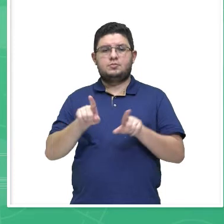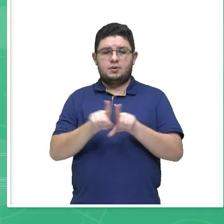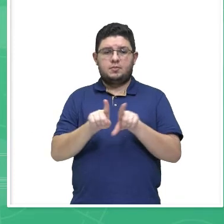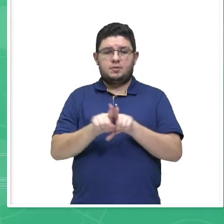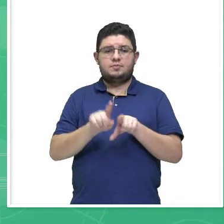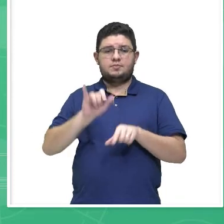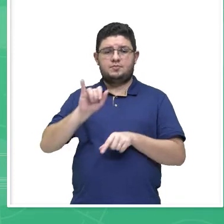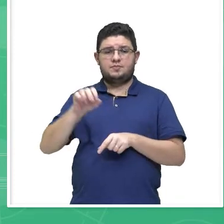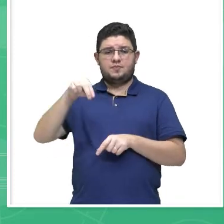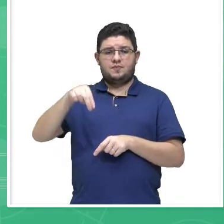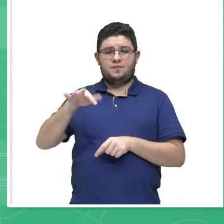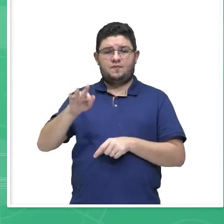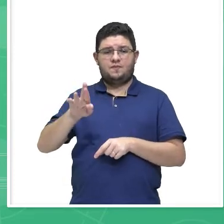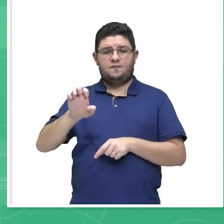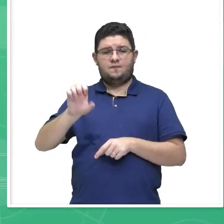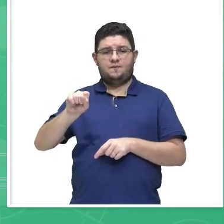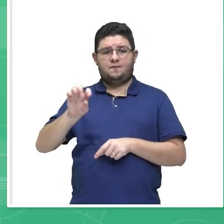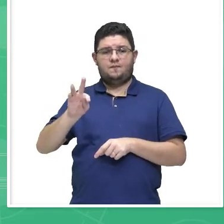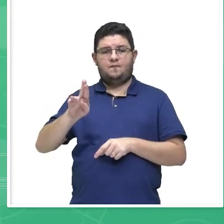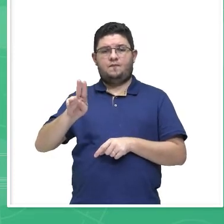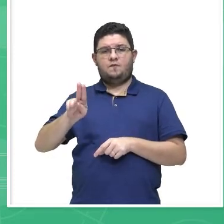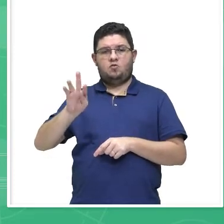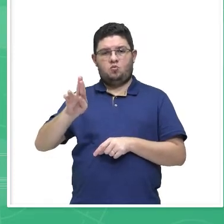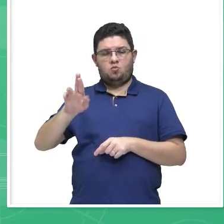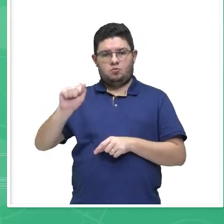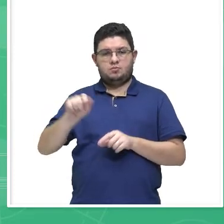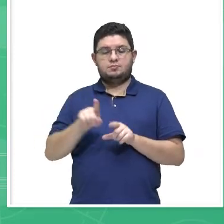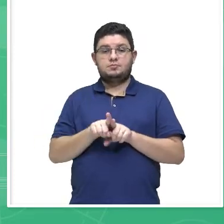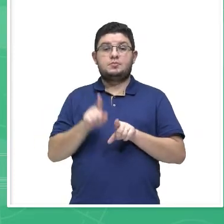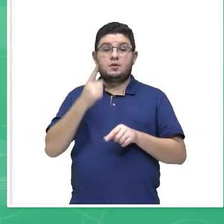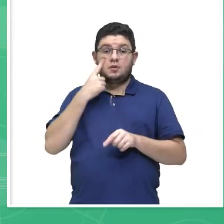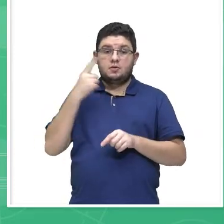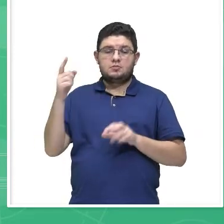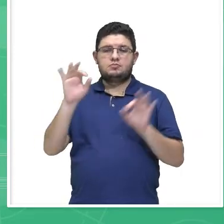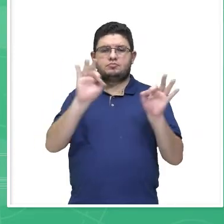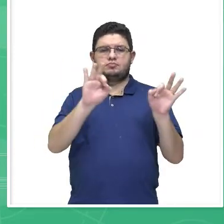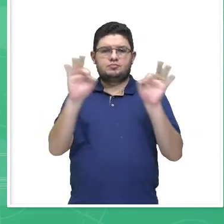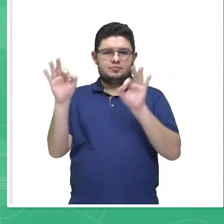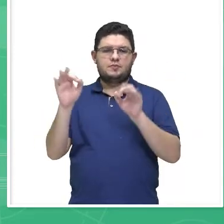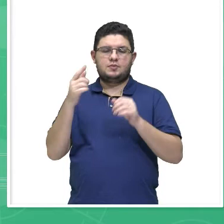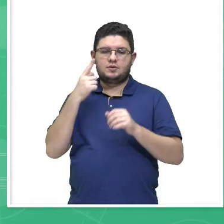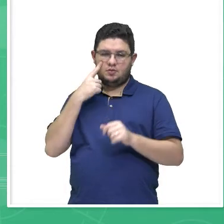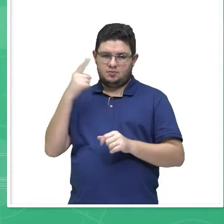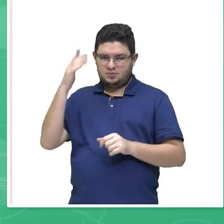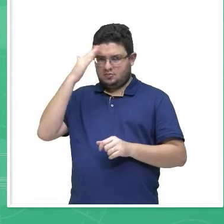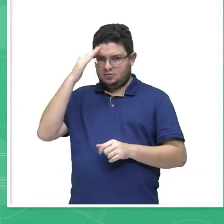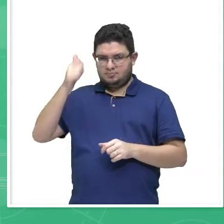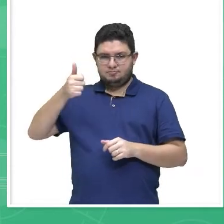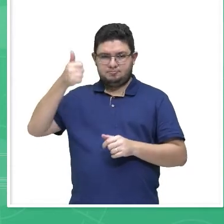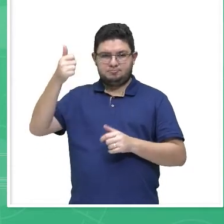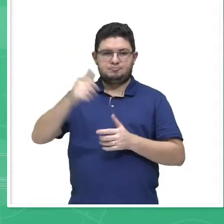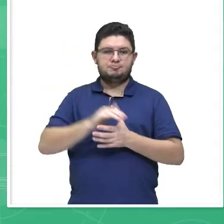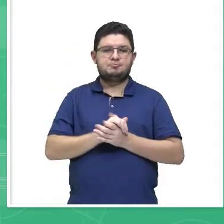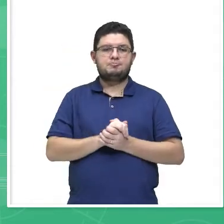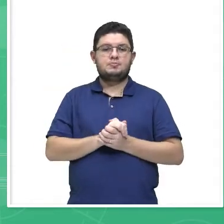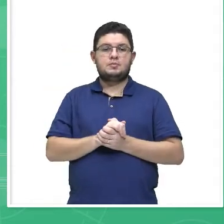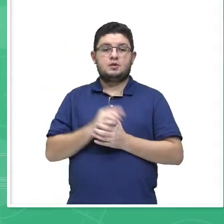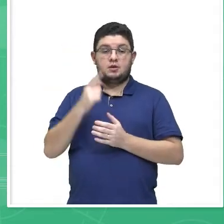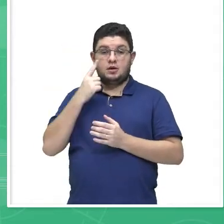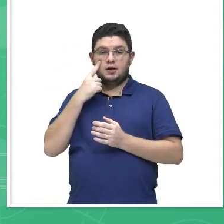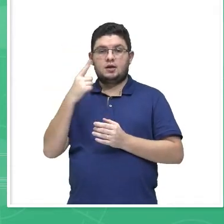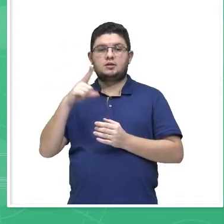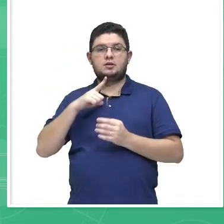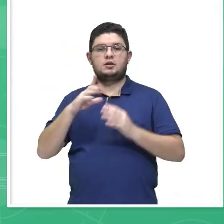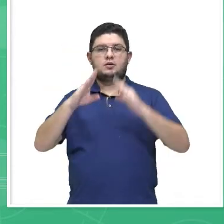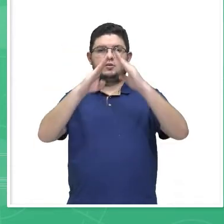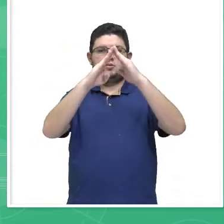um pouquinho mais esse significado na prática. A superestrutura seria o topo da pirâmide. Aí